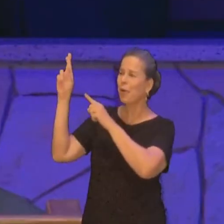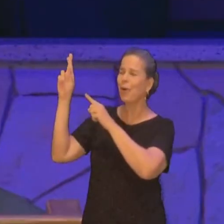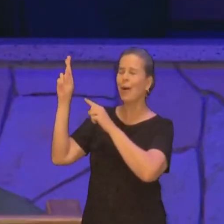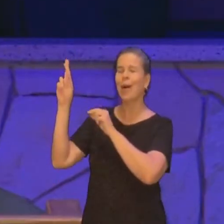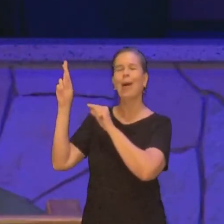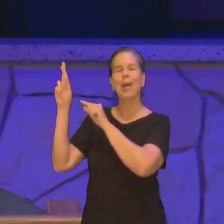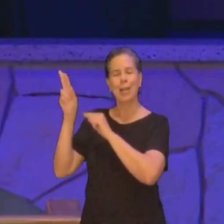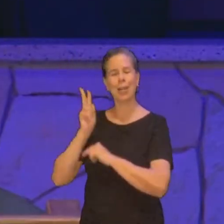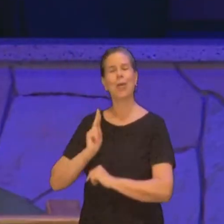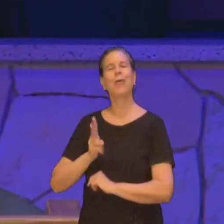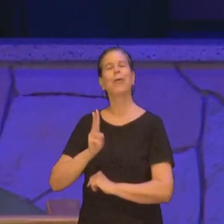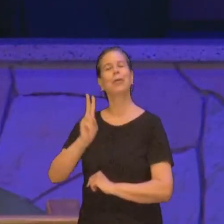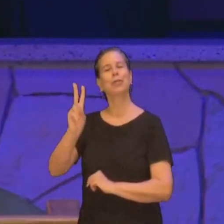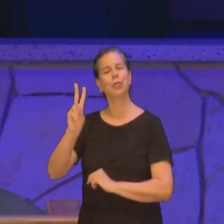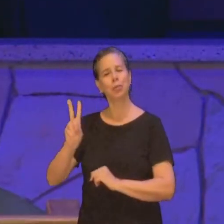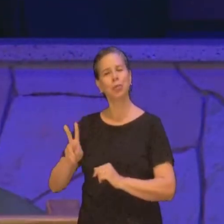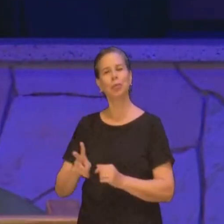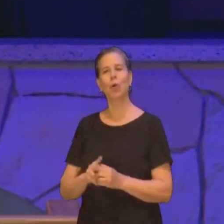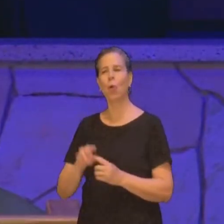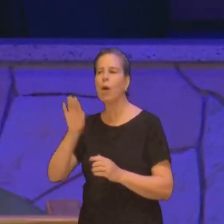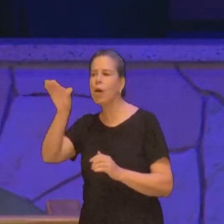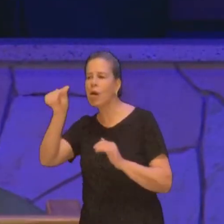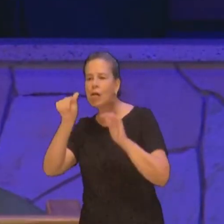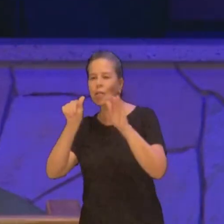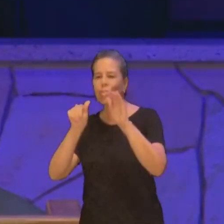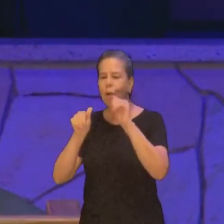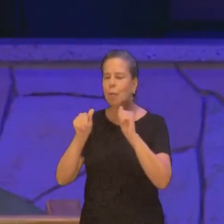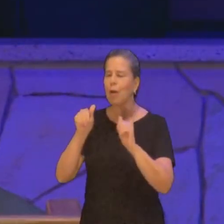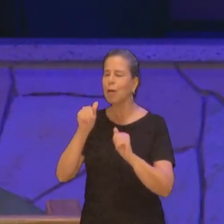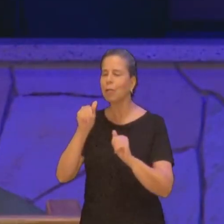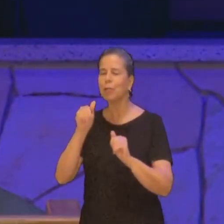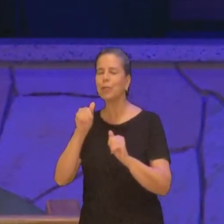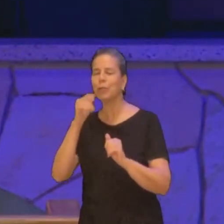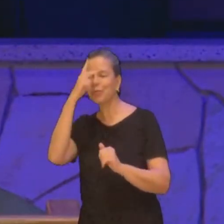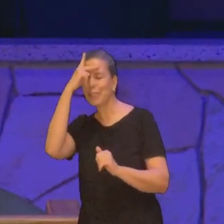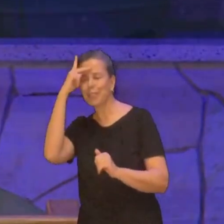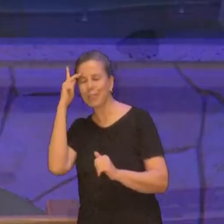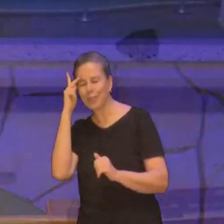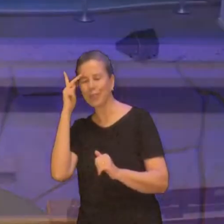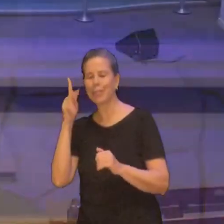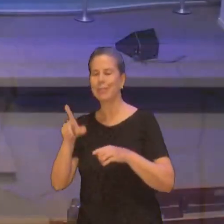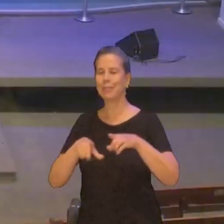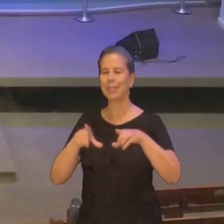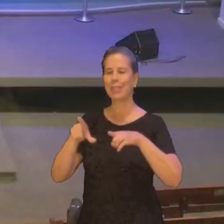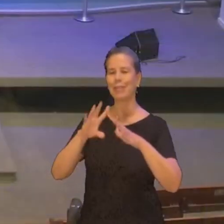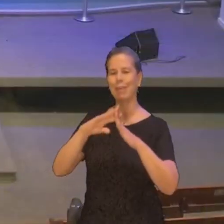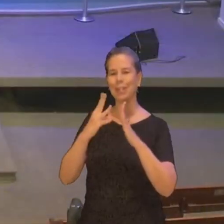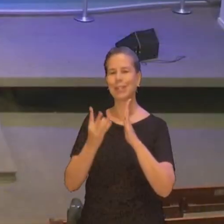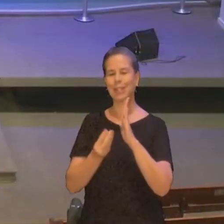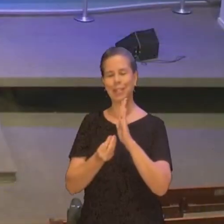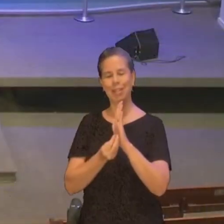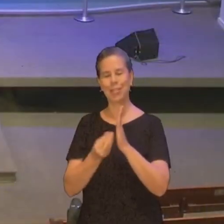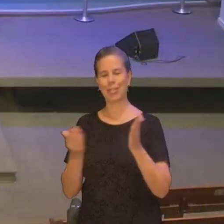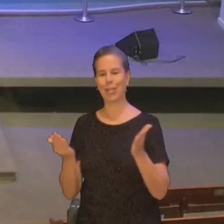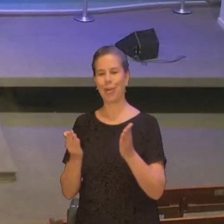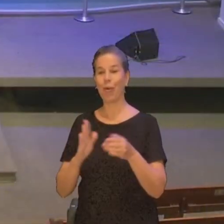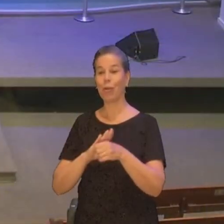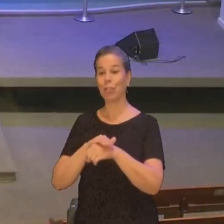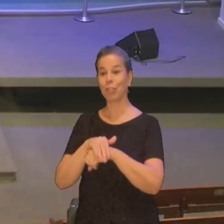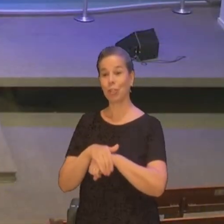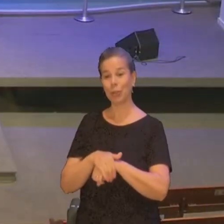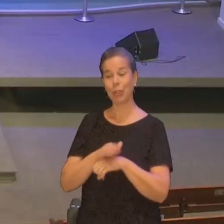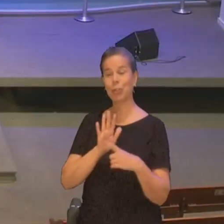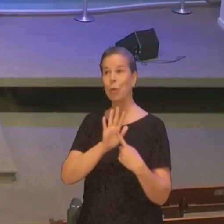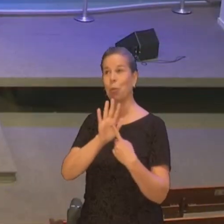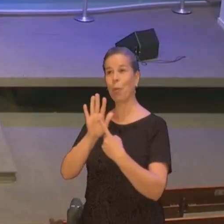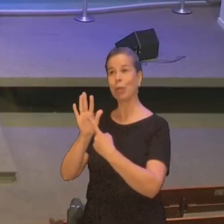Ele continua levantando obreiros para a sua seara. E nessa noite, uma demonstração dessa graça